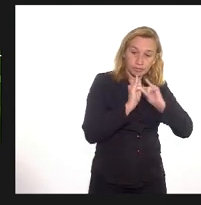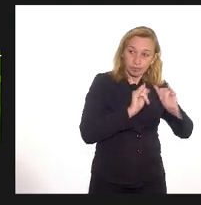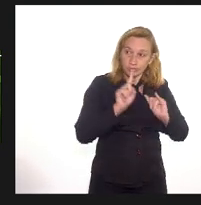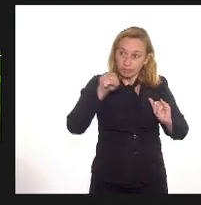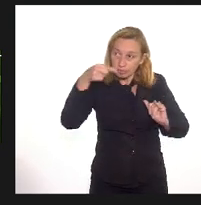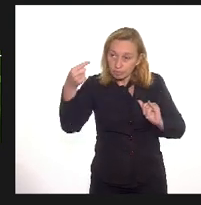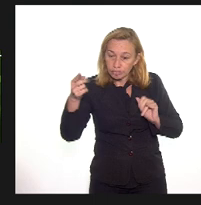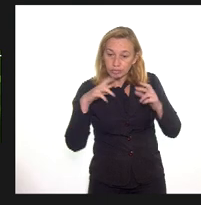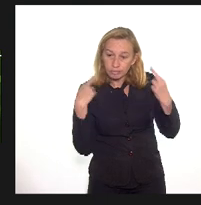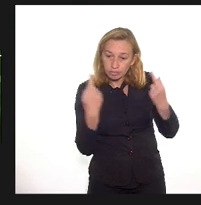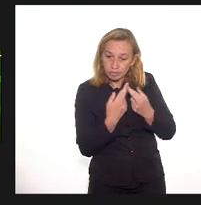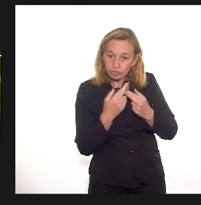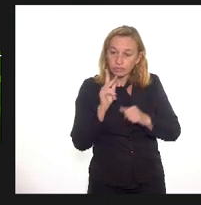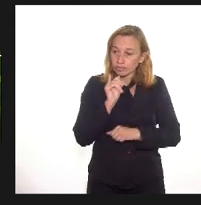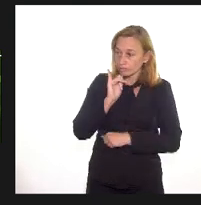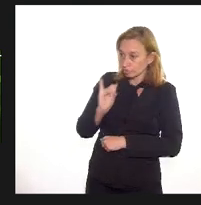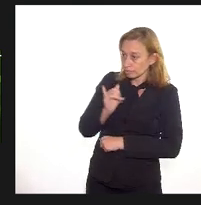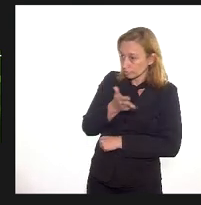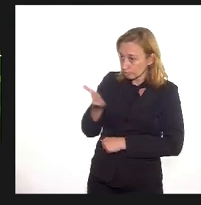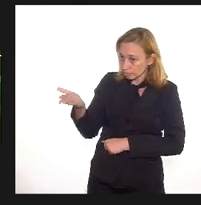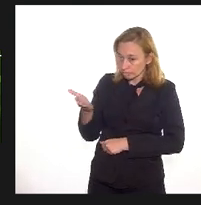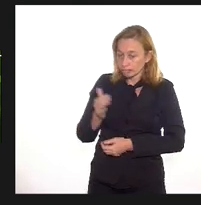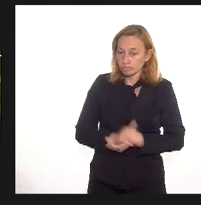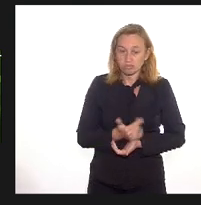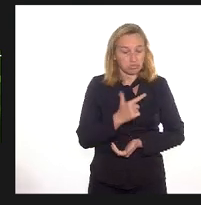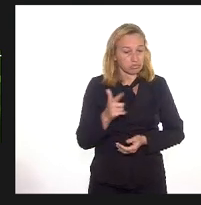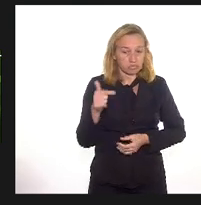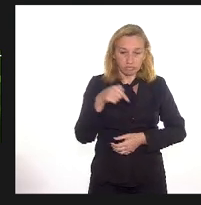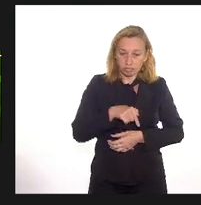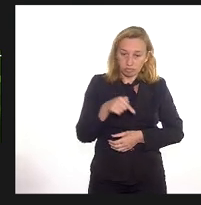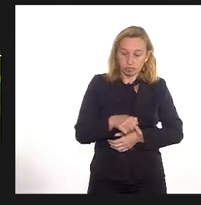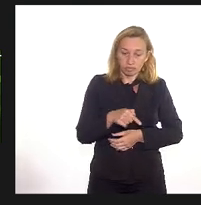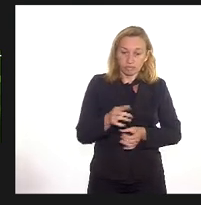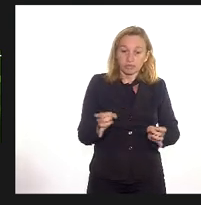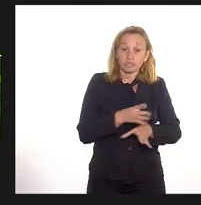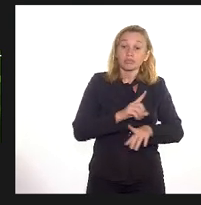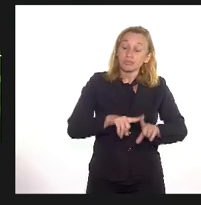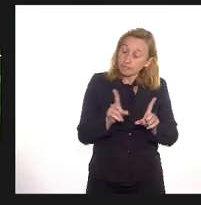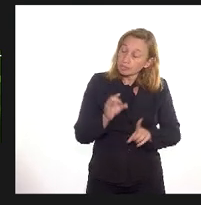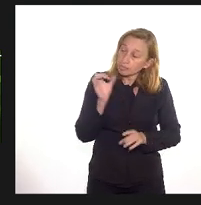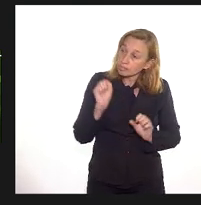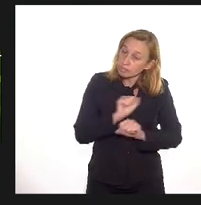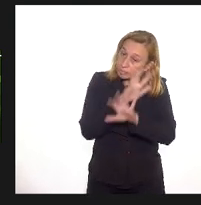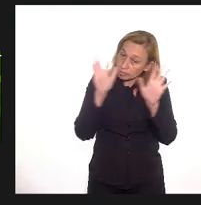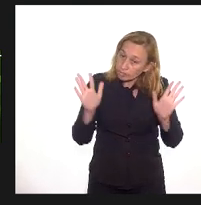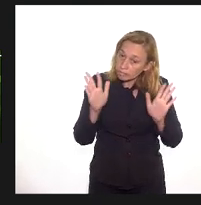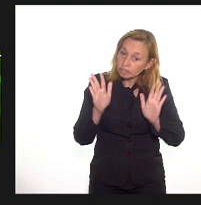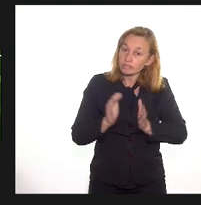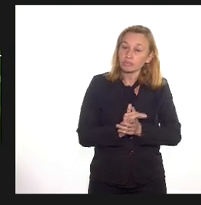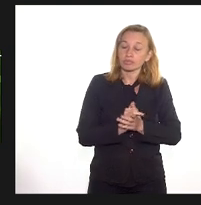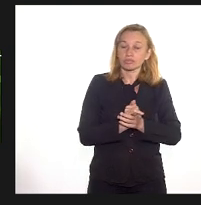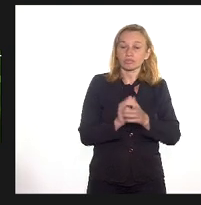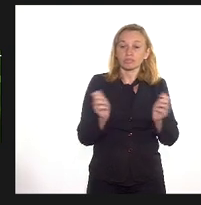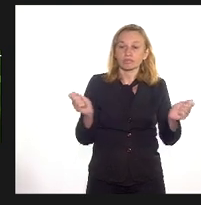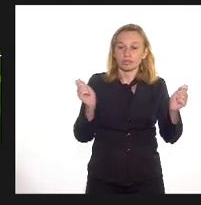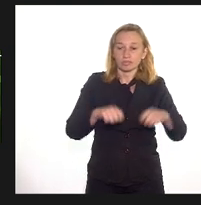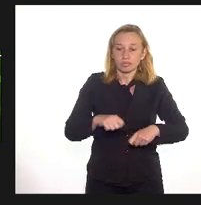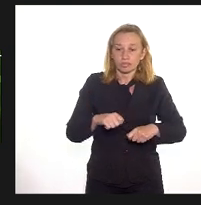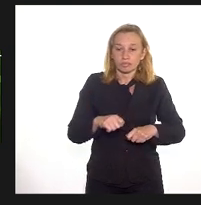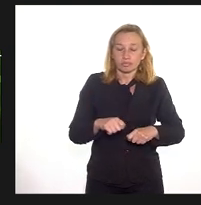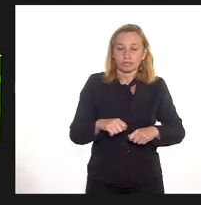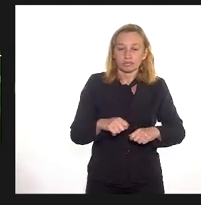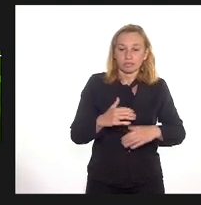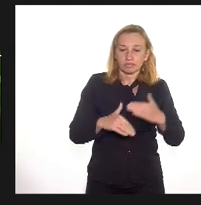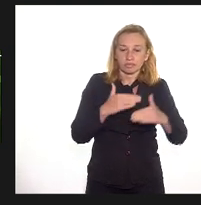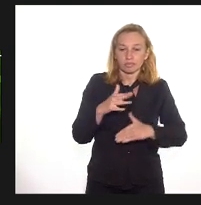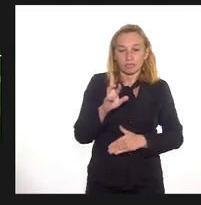próxima audiência ou repassar para os senhores, tá? Não tenho ela aqui de bate-pronto. Mas é claro que ela é proporcional à capacidade de processamento